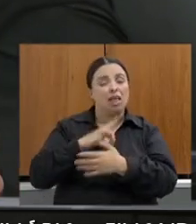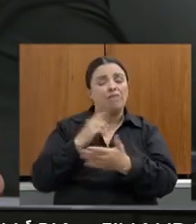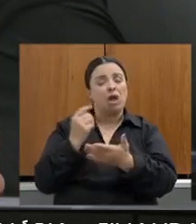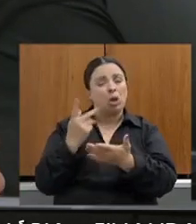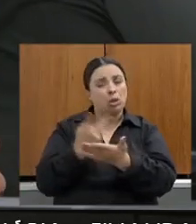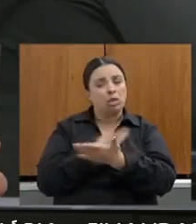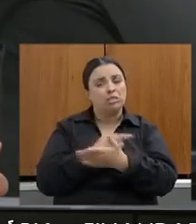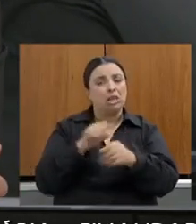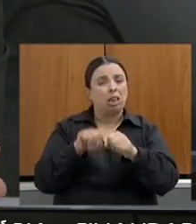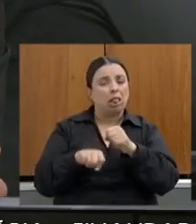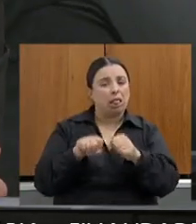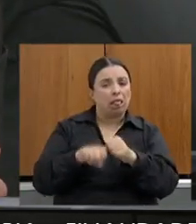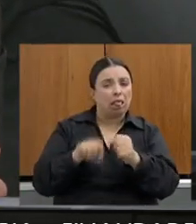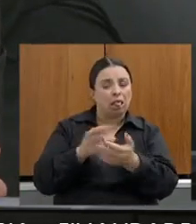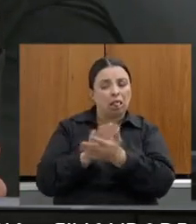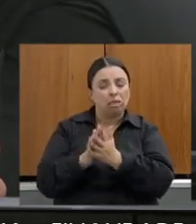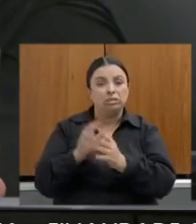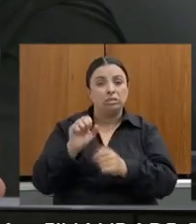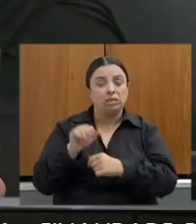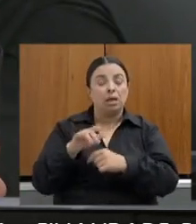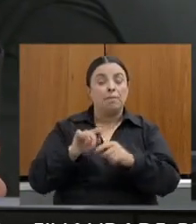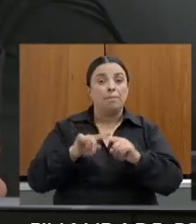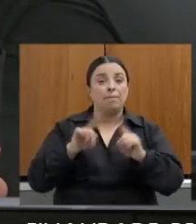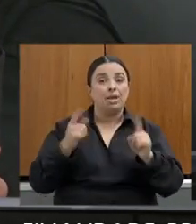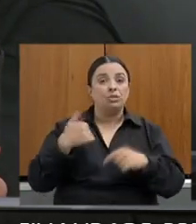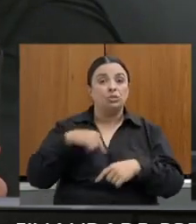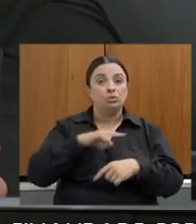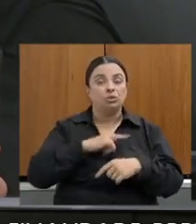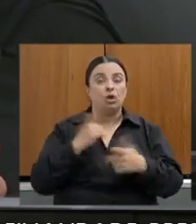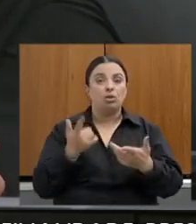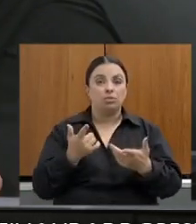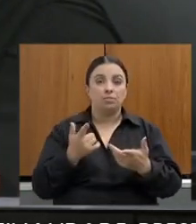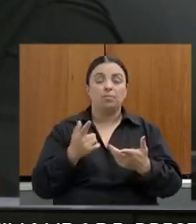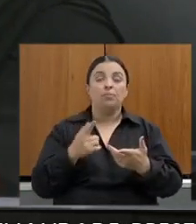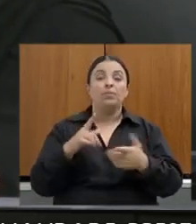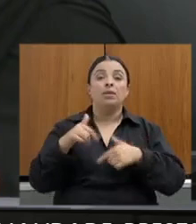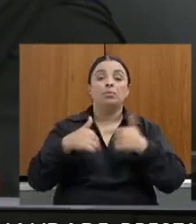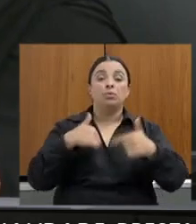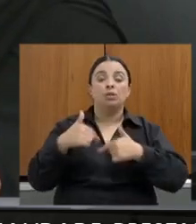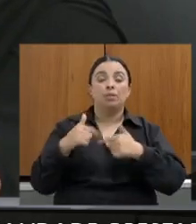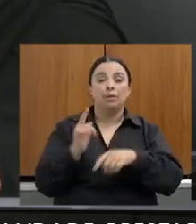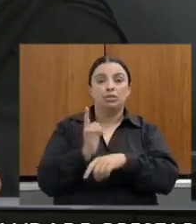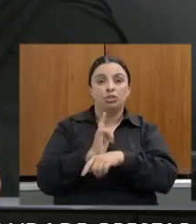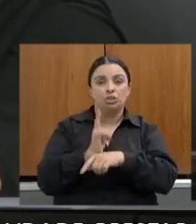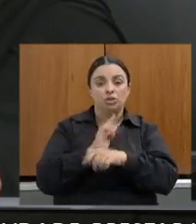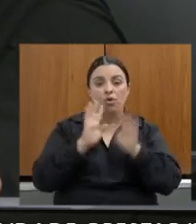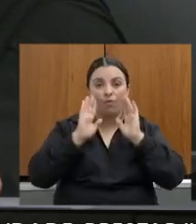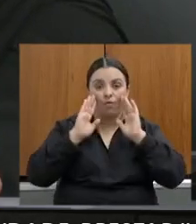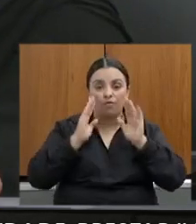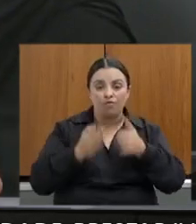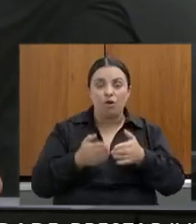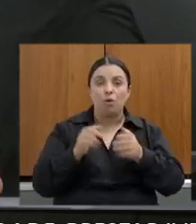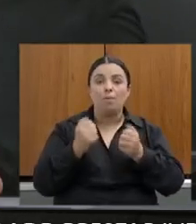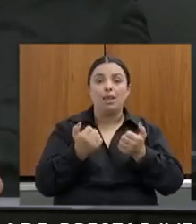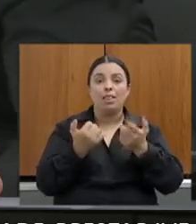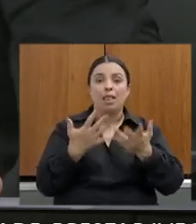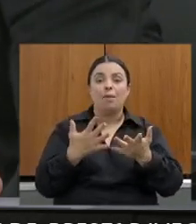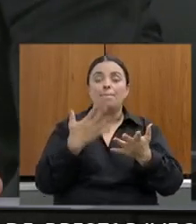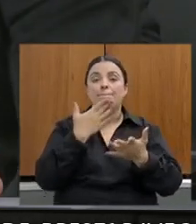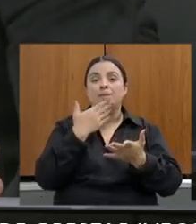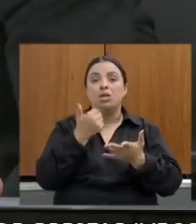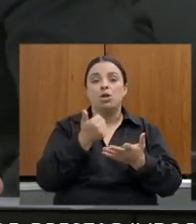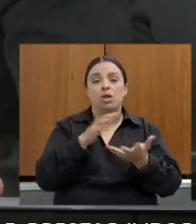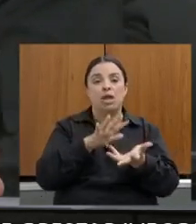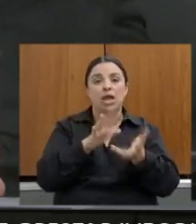a todo vapor não é com trabalho de gestão focado nessa das melhorias E isso tem